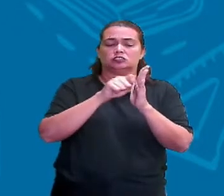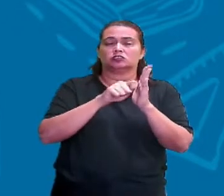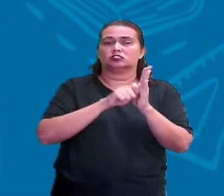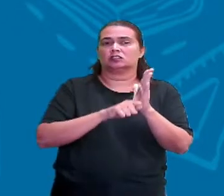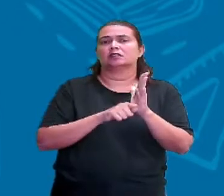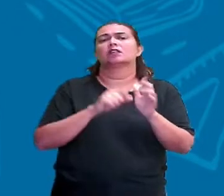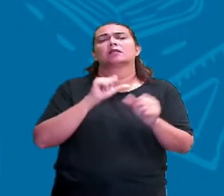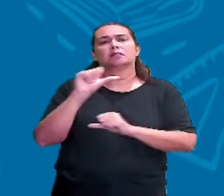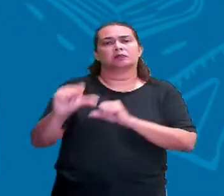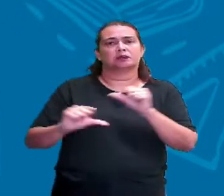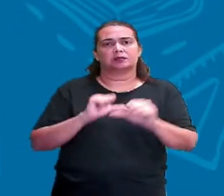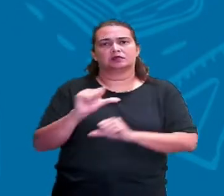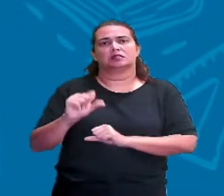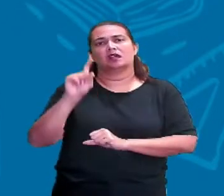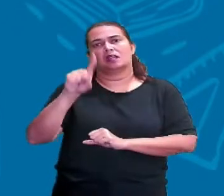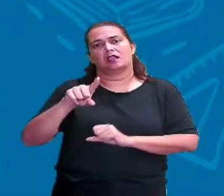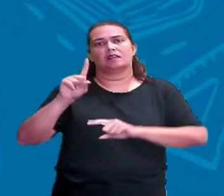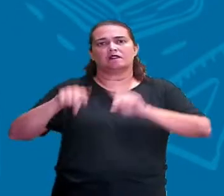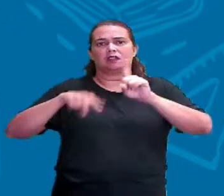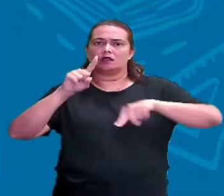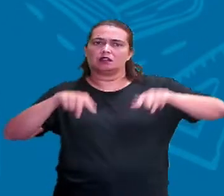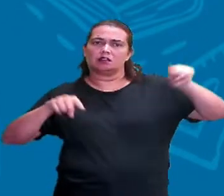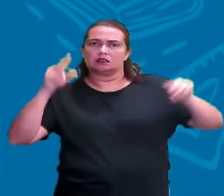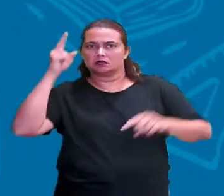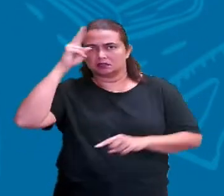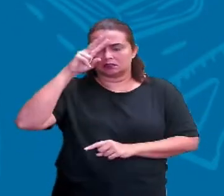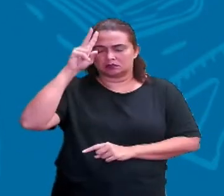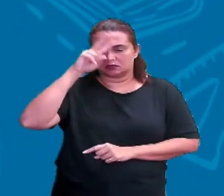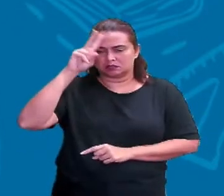variações históricas, ok?